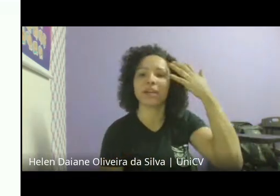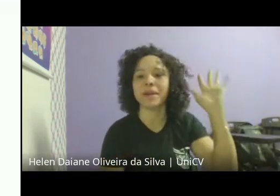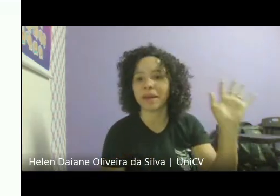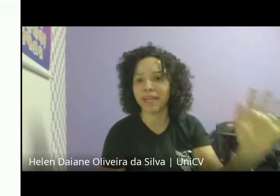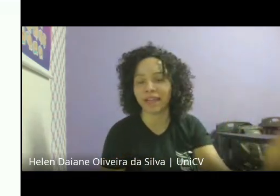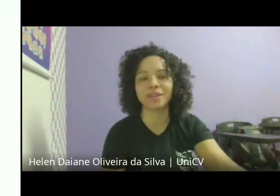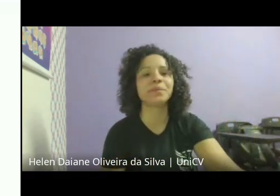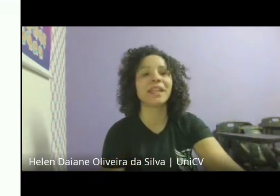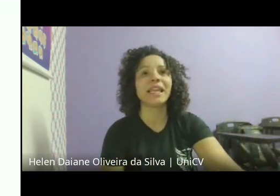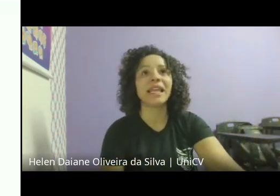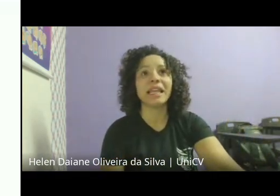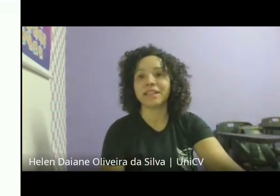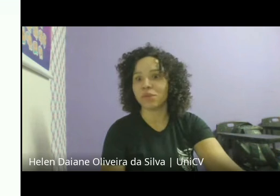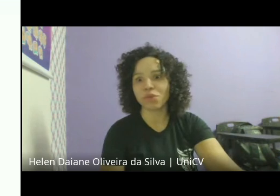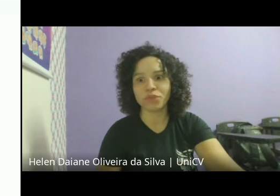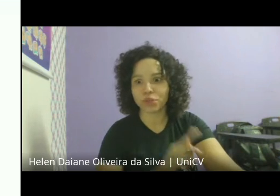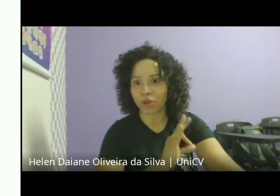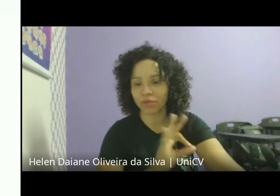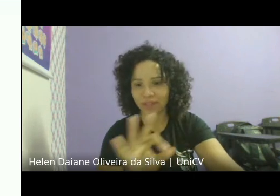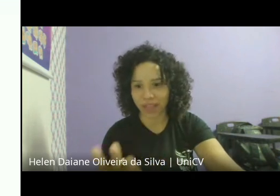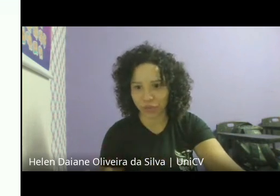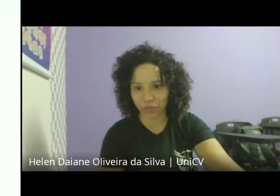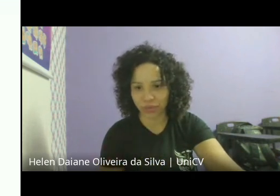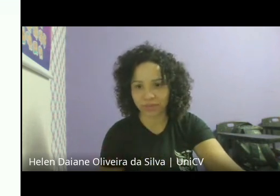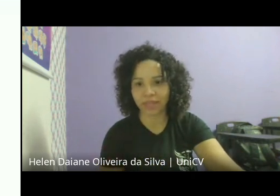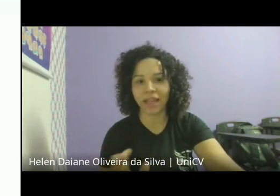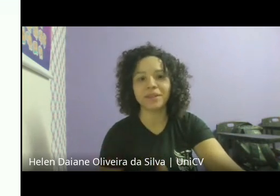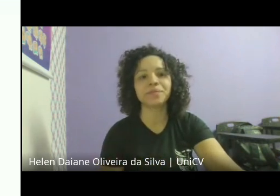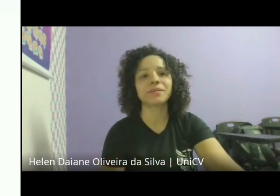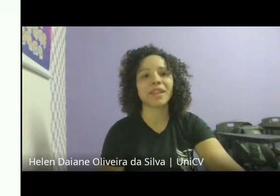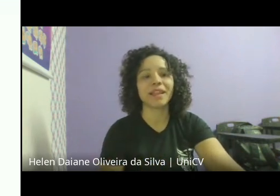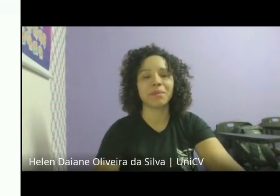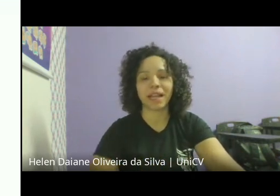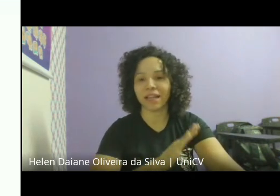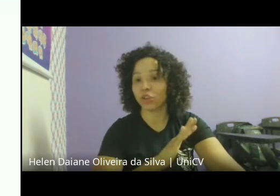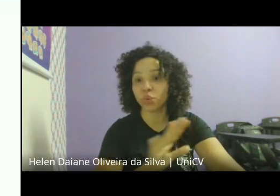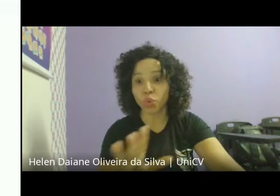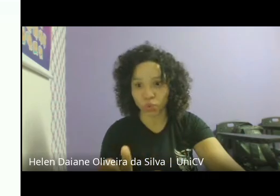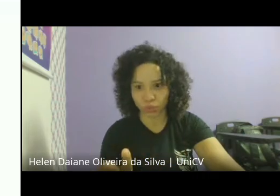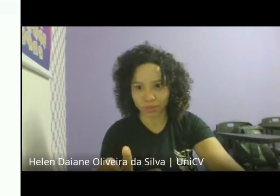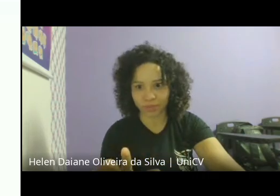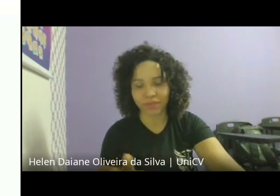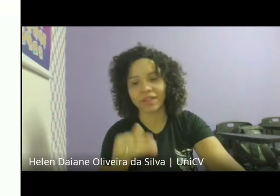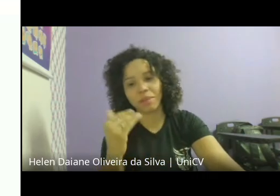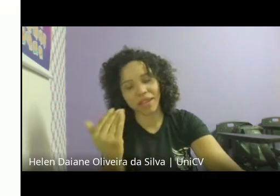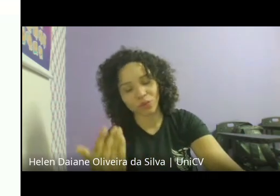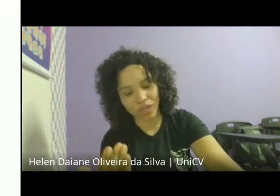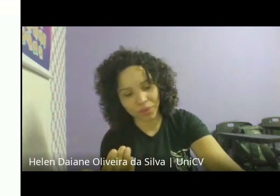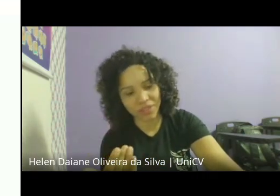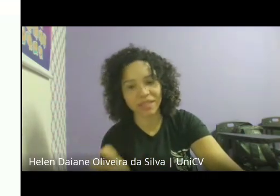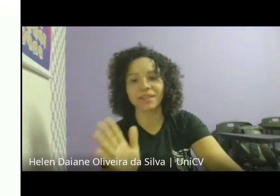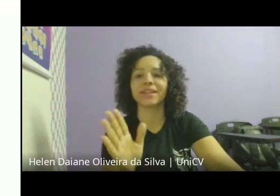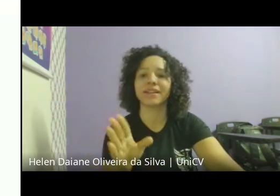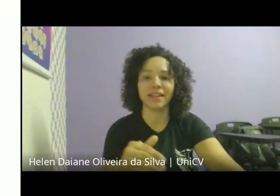tava ficando amarela. Então, um visual fantástico, tá? Pra tudo. Também vou